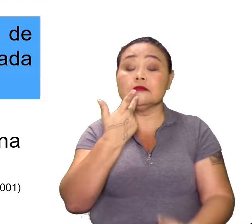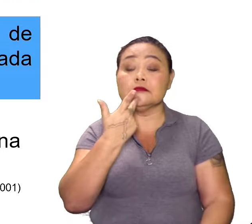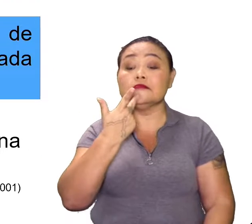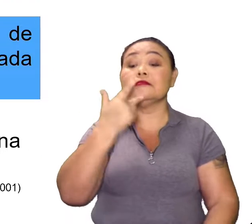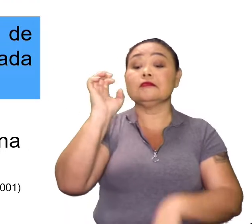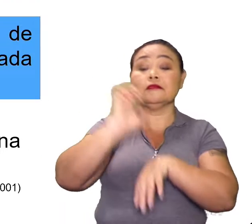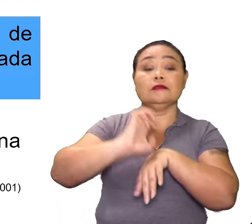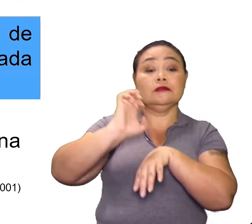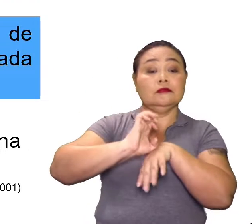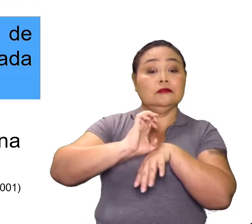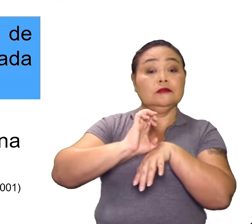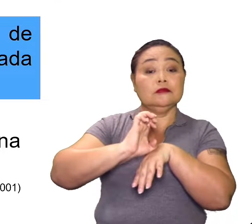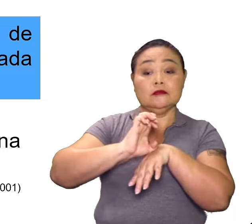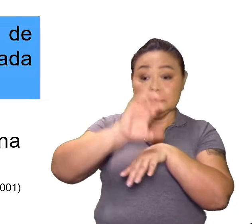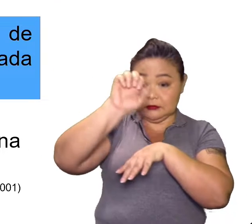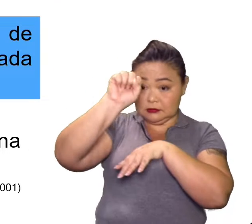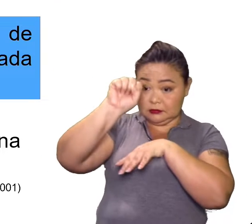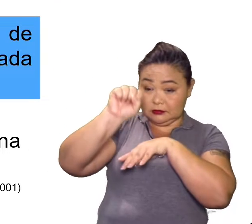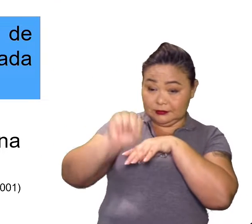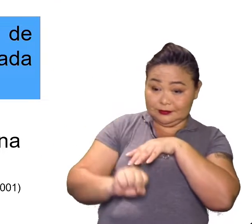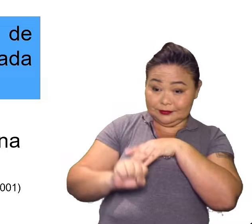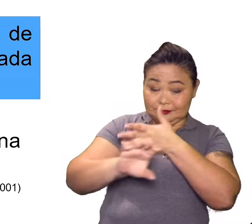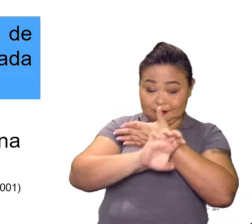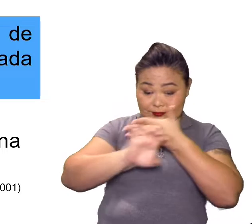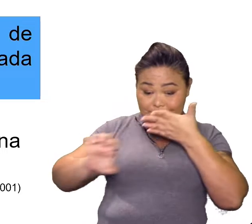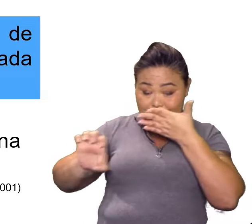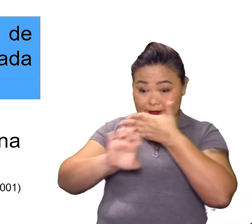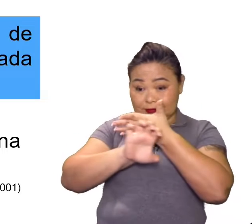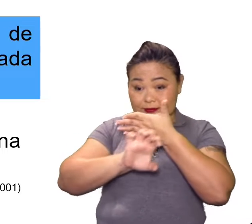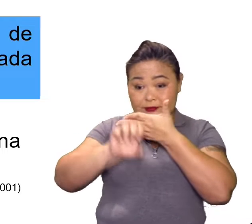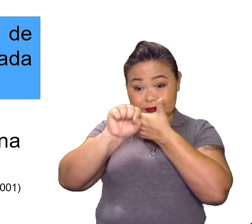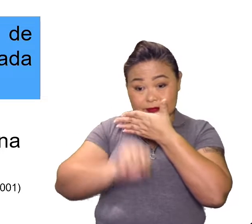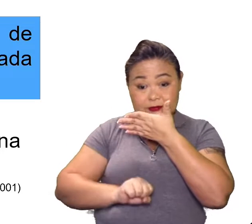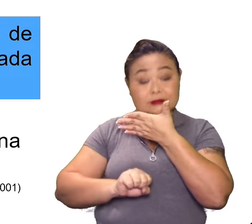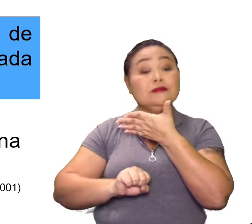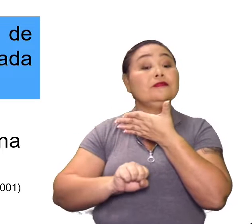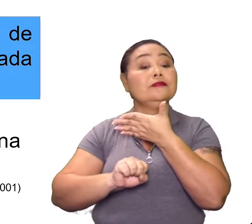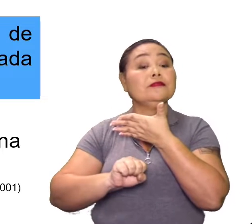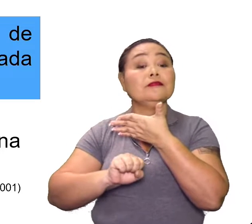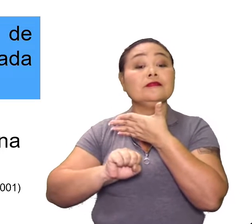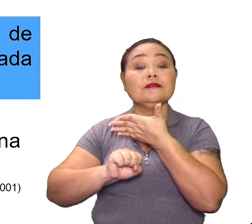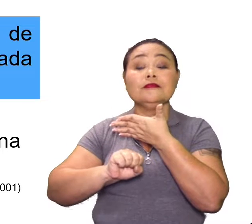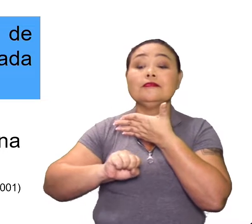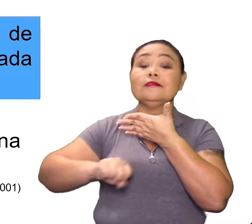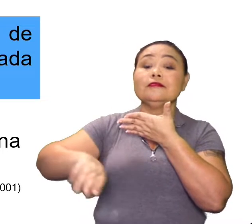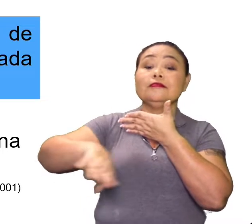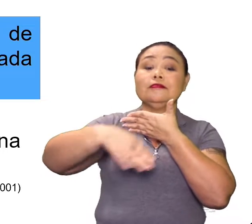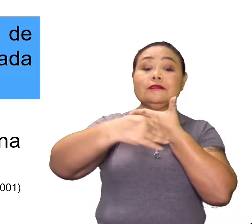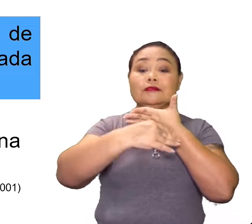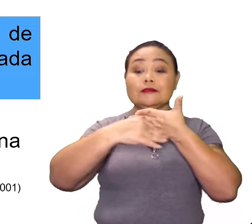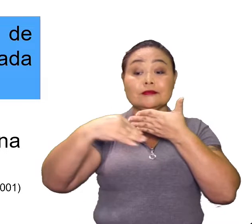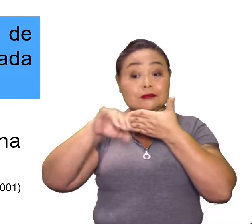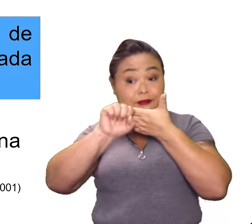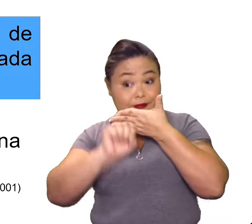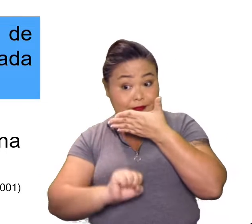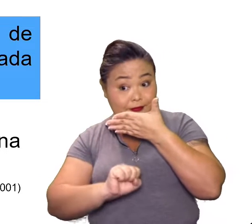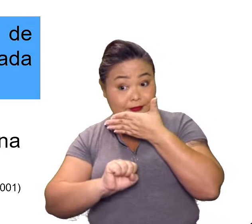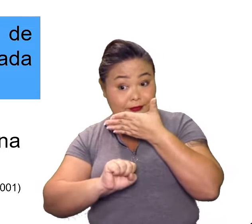Falamos que Rondônia ela está no sul da linha do Equador, certo? No hemisfério